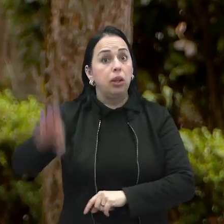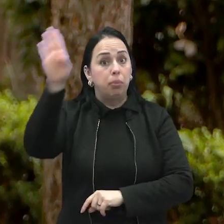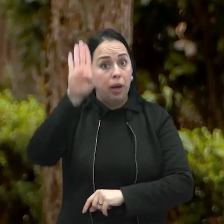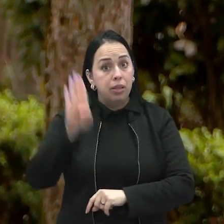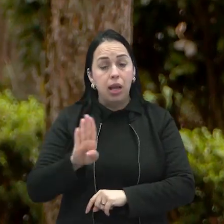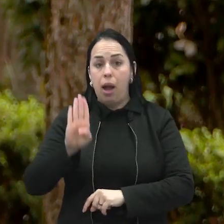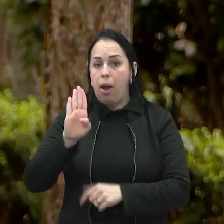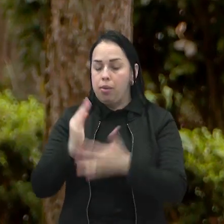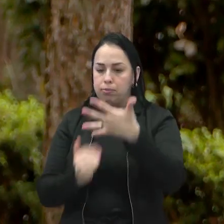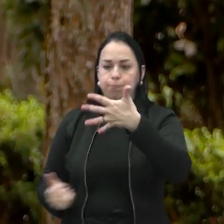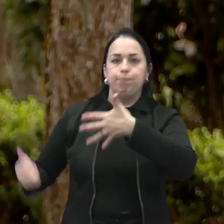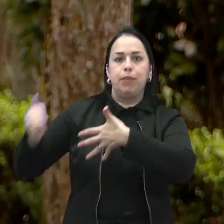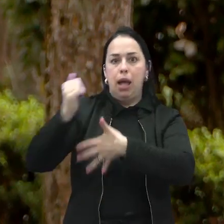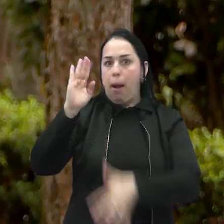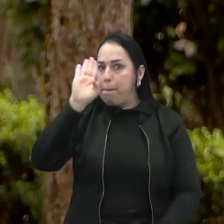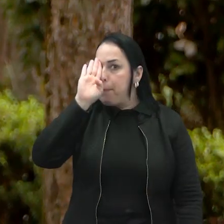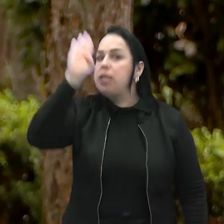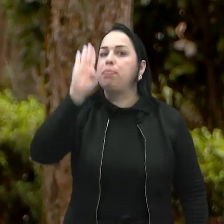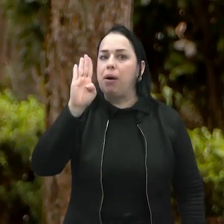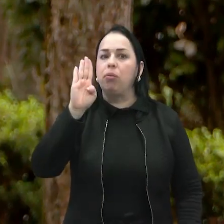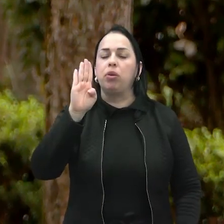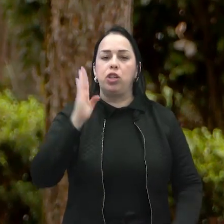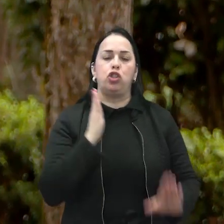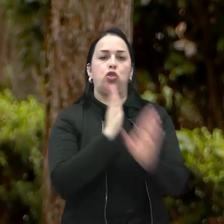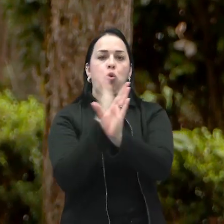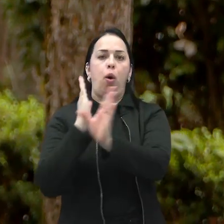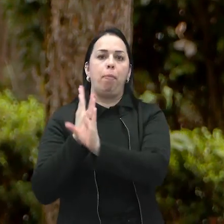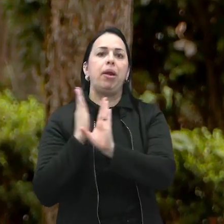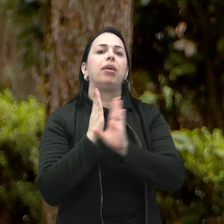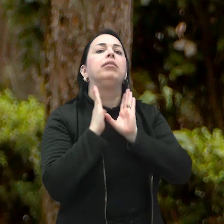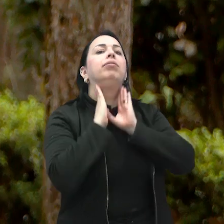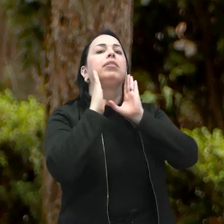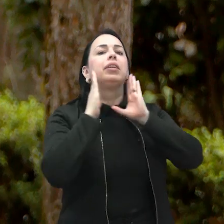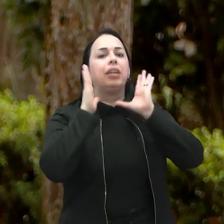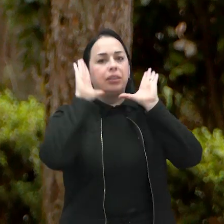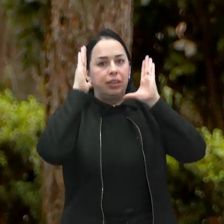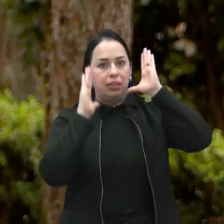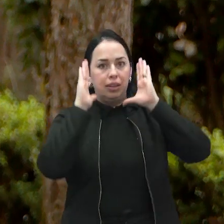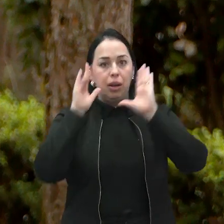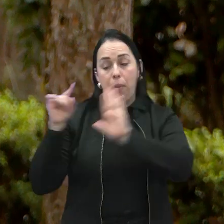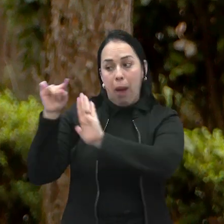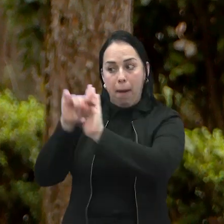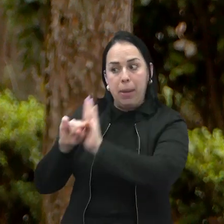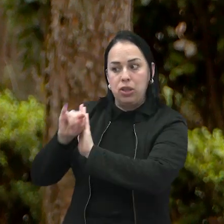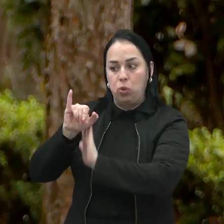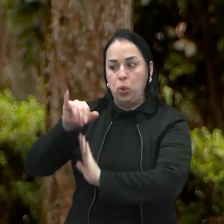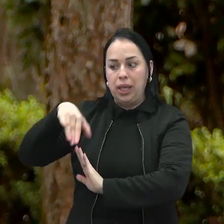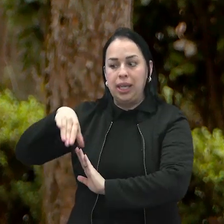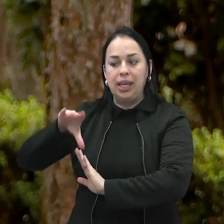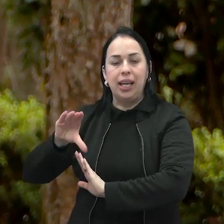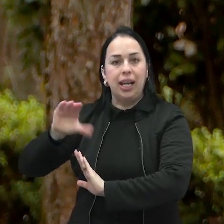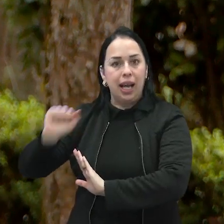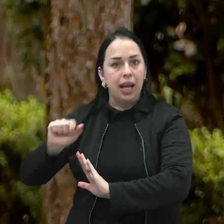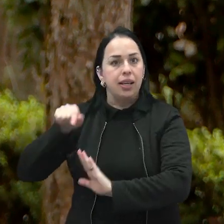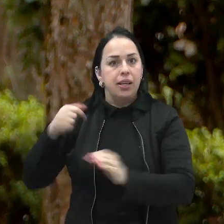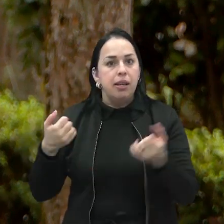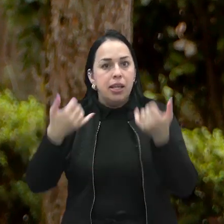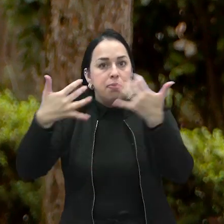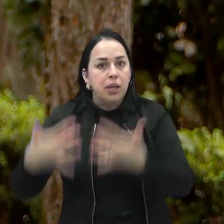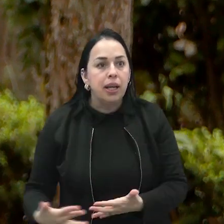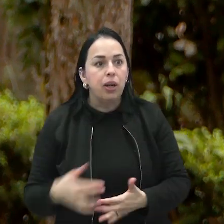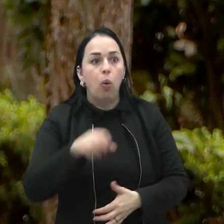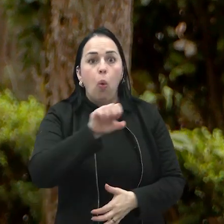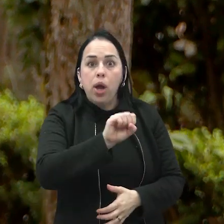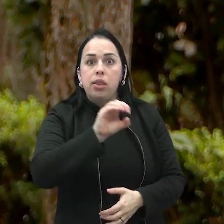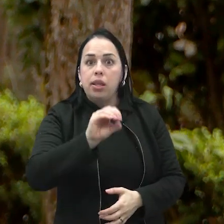um dos principais países em números de casos de câncer de cabeça e pescoço. Um estudo do INCA aponta que 80% dos